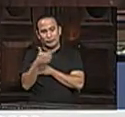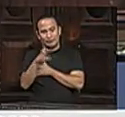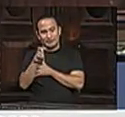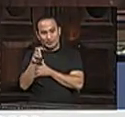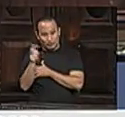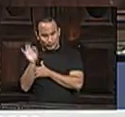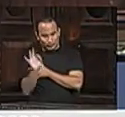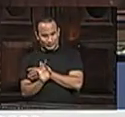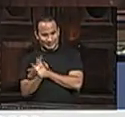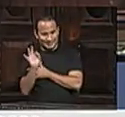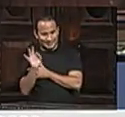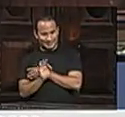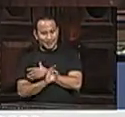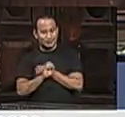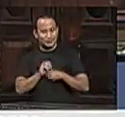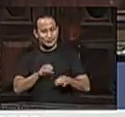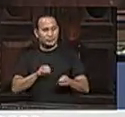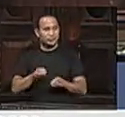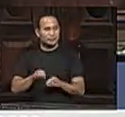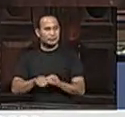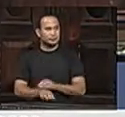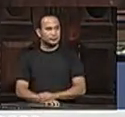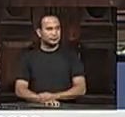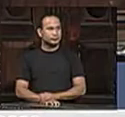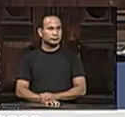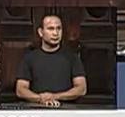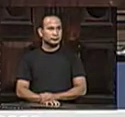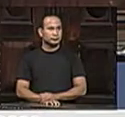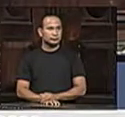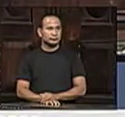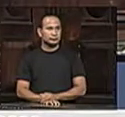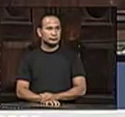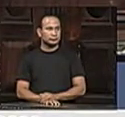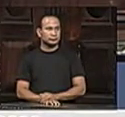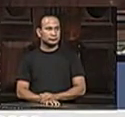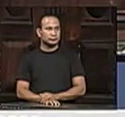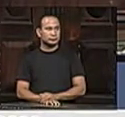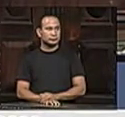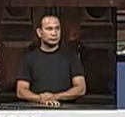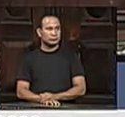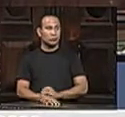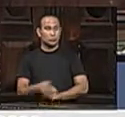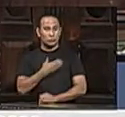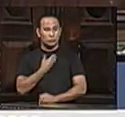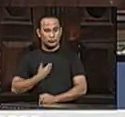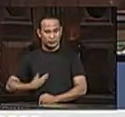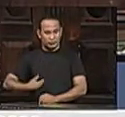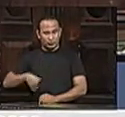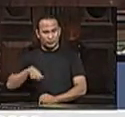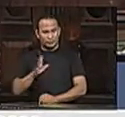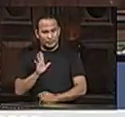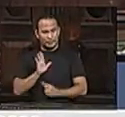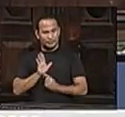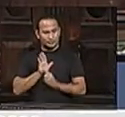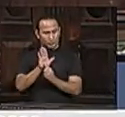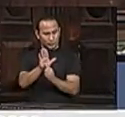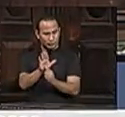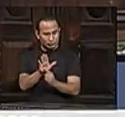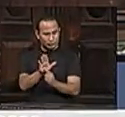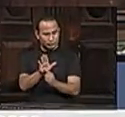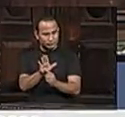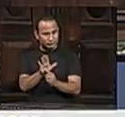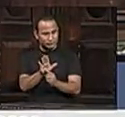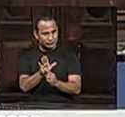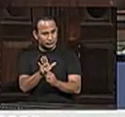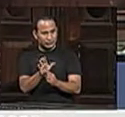25% em educação. Ou seja, o governo já aponta na sua proposta, que chega